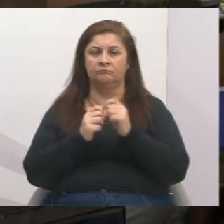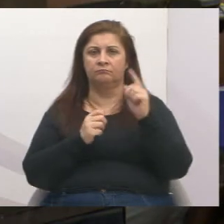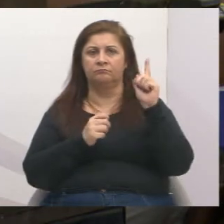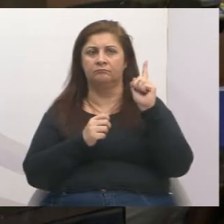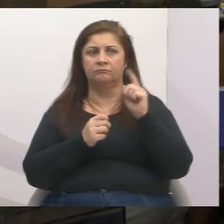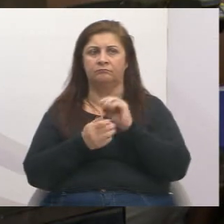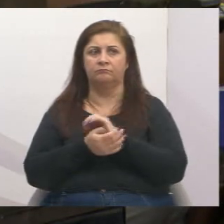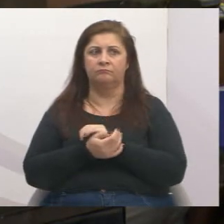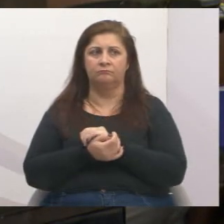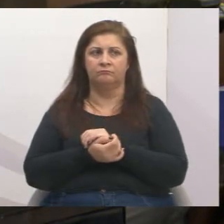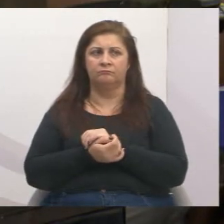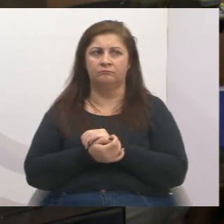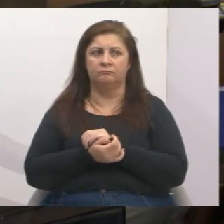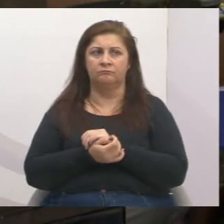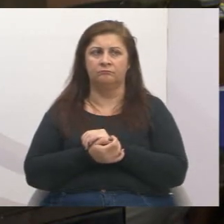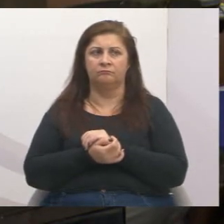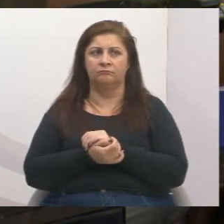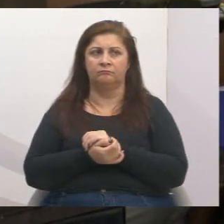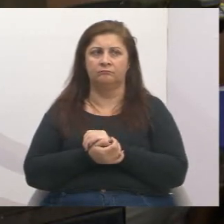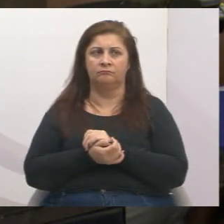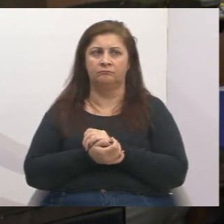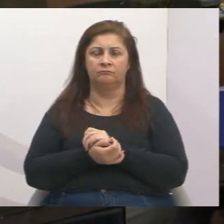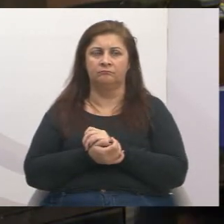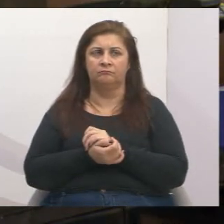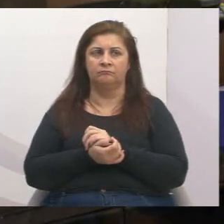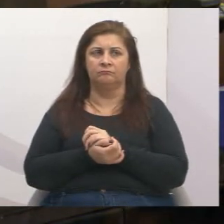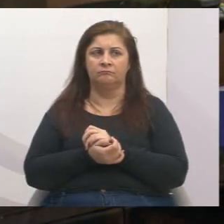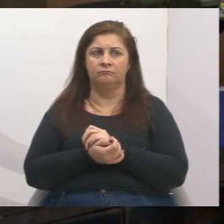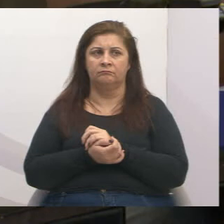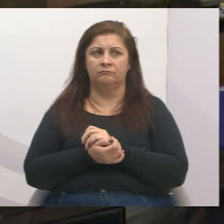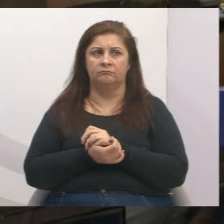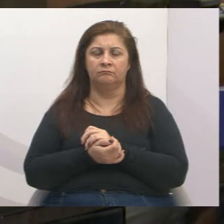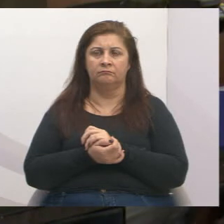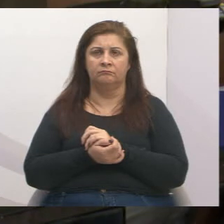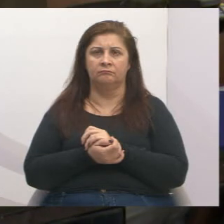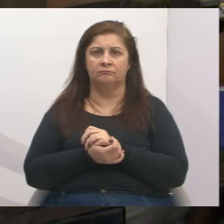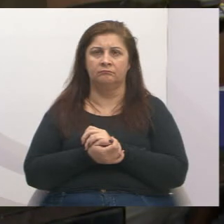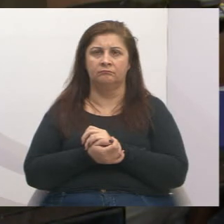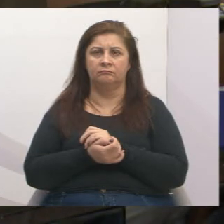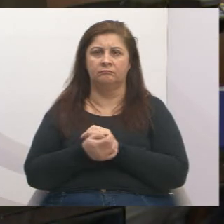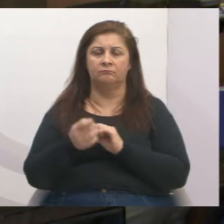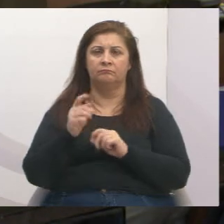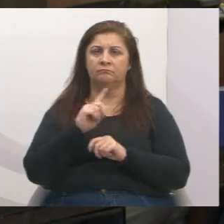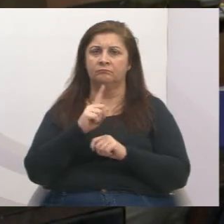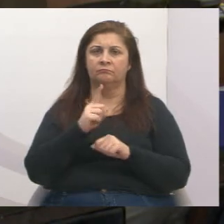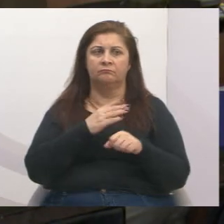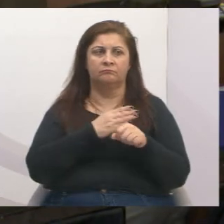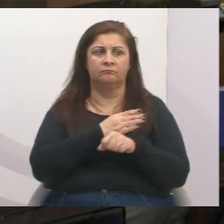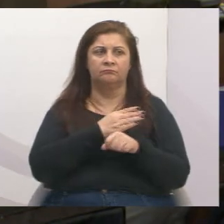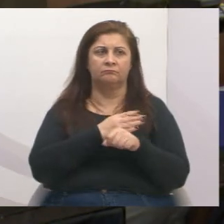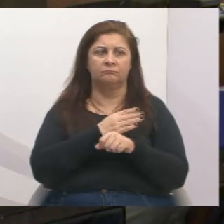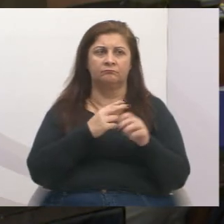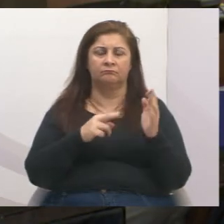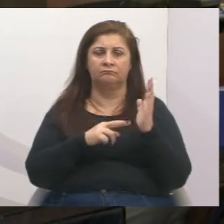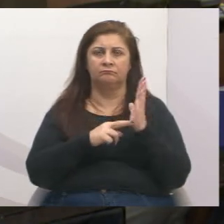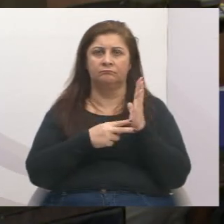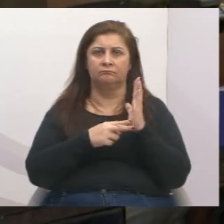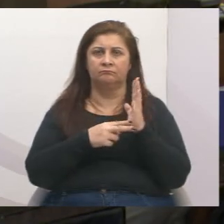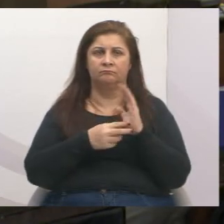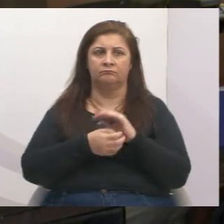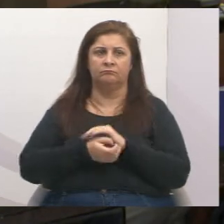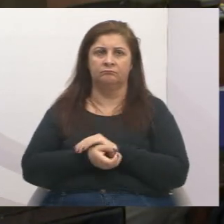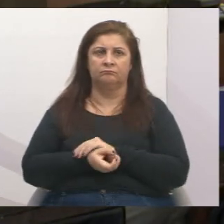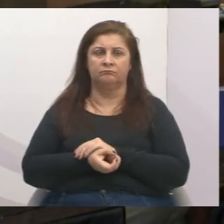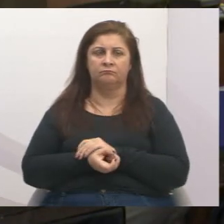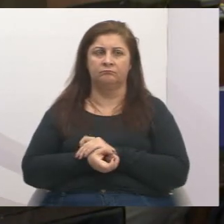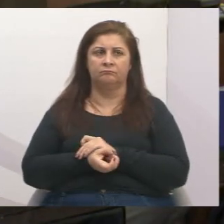dentre as pessoas que aqui estão, não são sindicalistas ou servidores públicos?